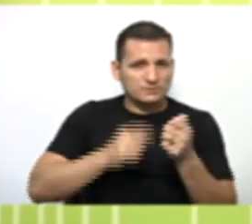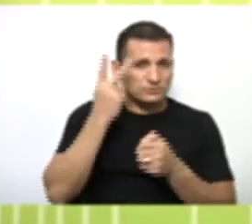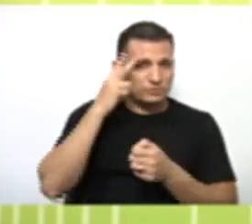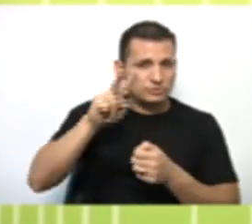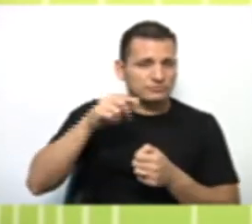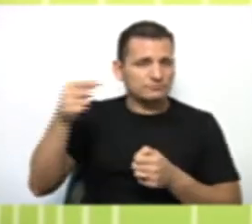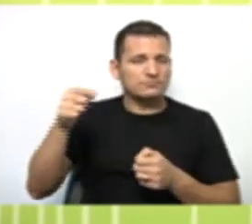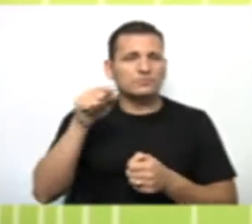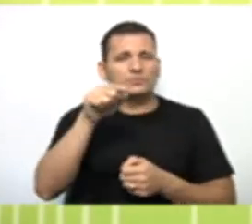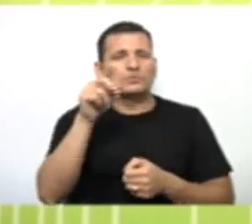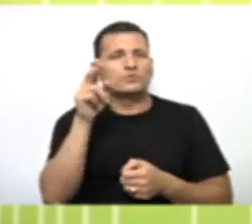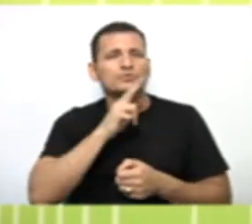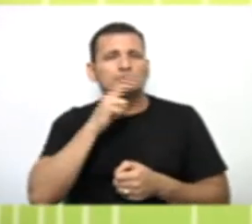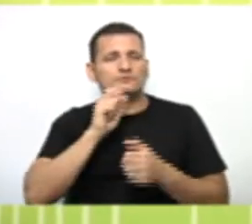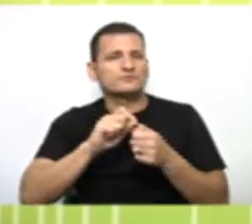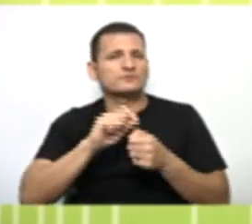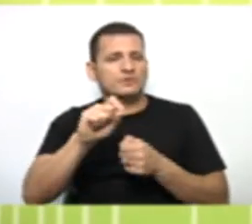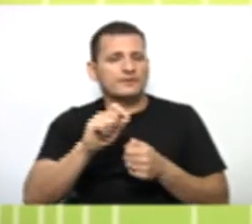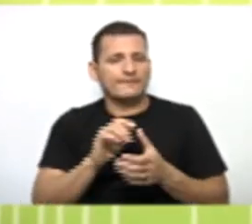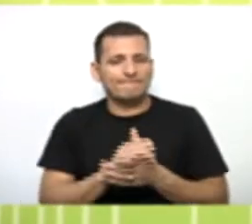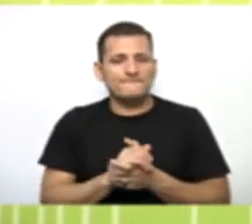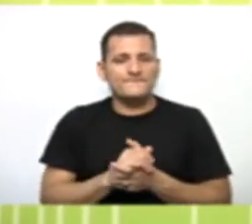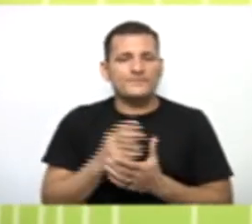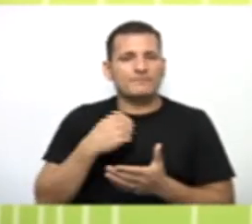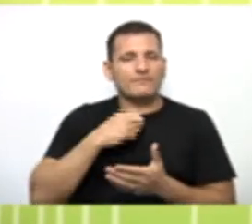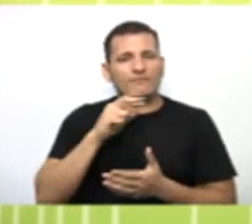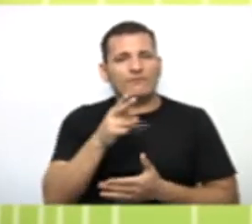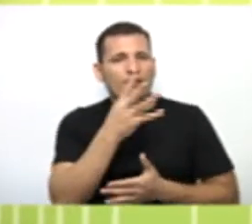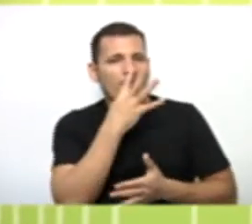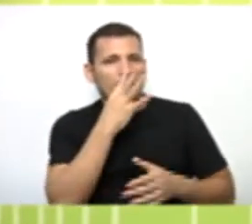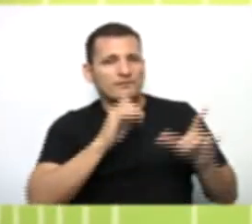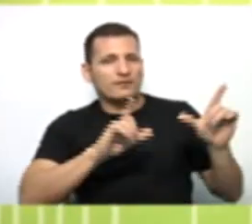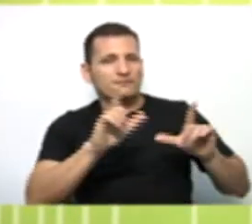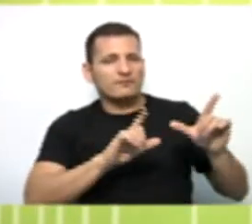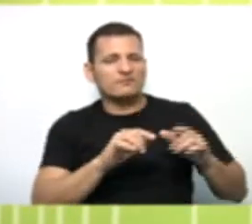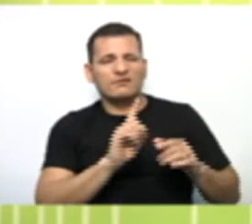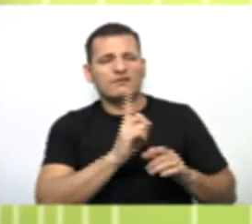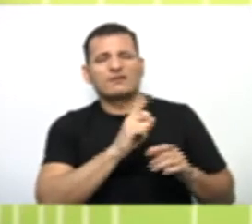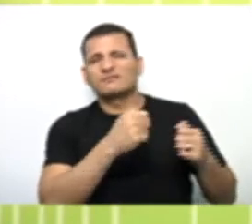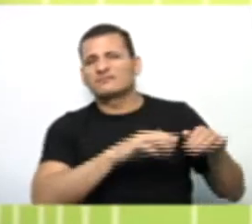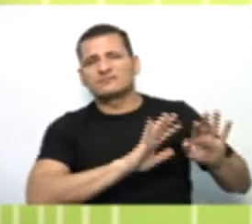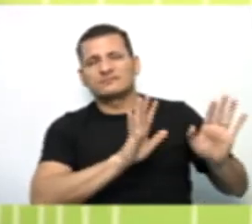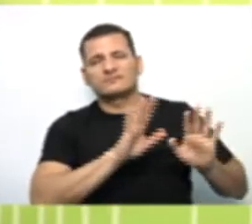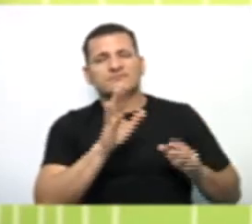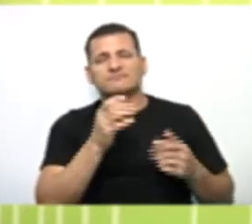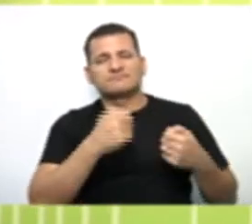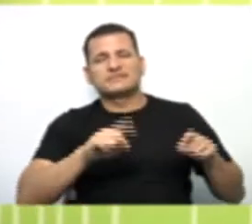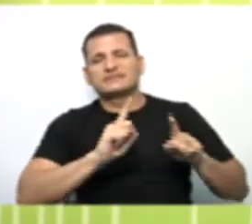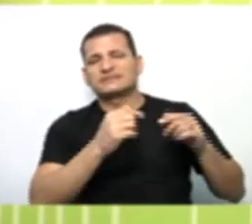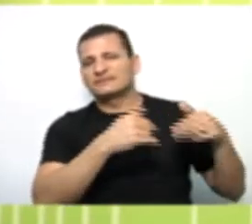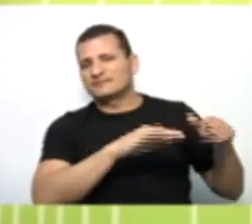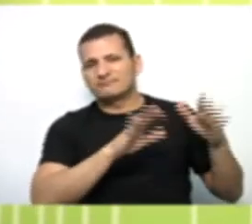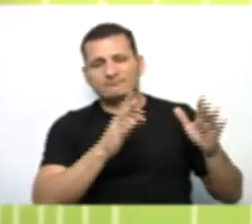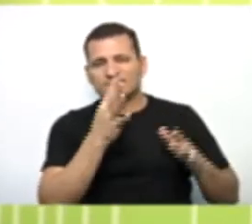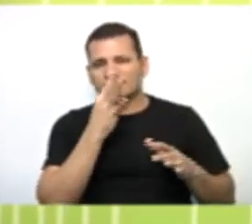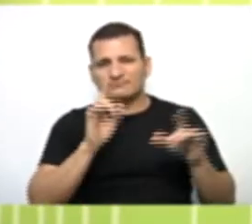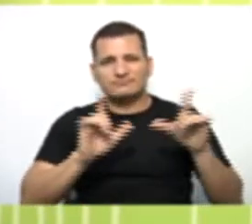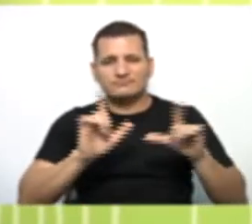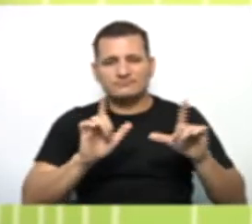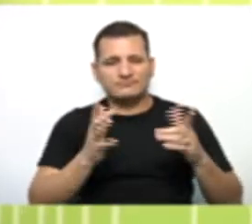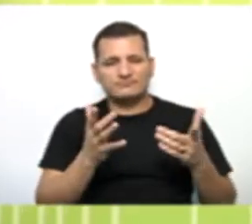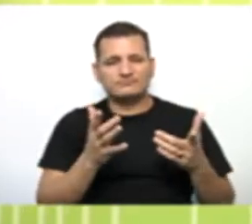urgente então você fazer? Ah, professor, eu vou assistir televisão. Não, isso é desnecessário. É desnecessário assistir televisão.